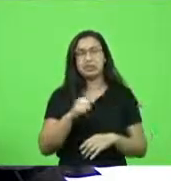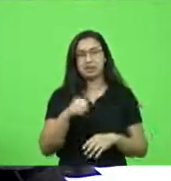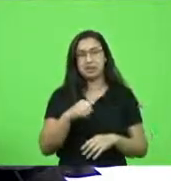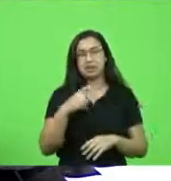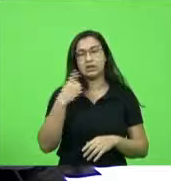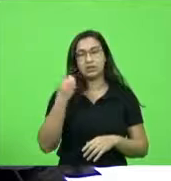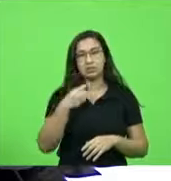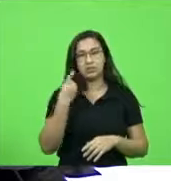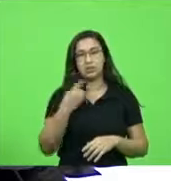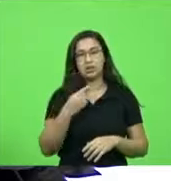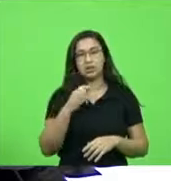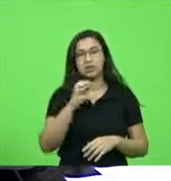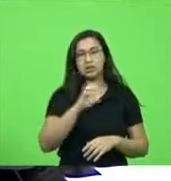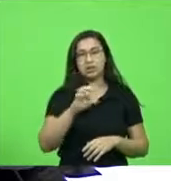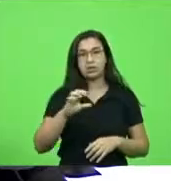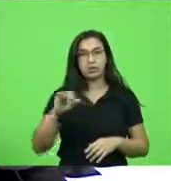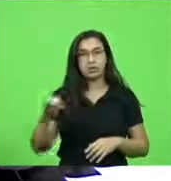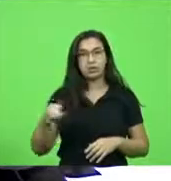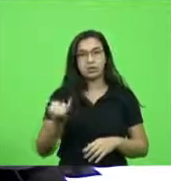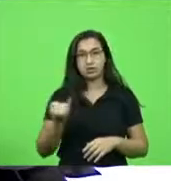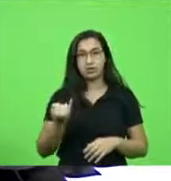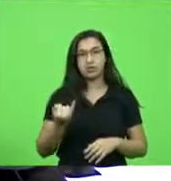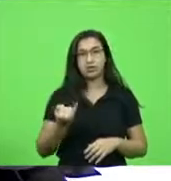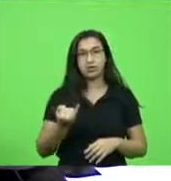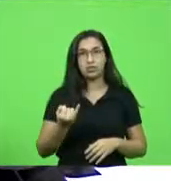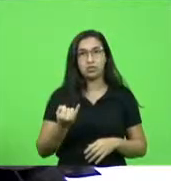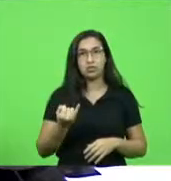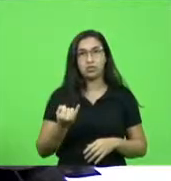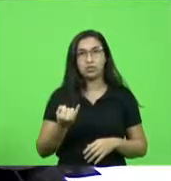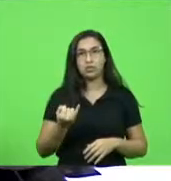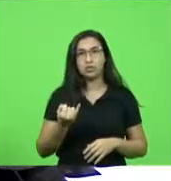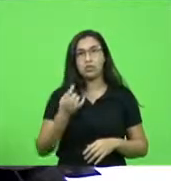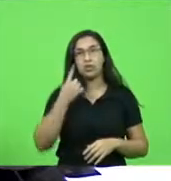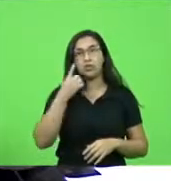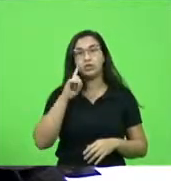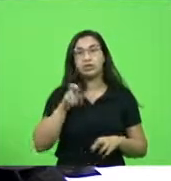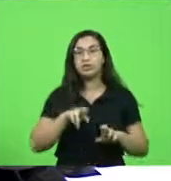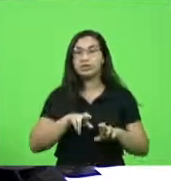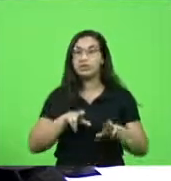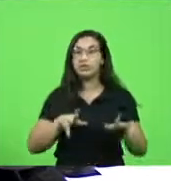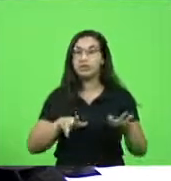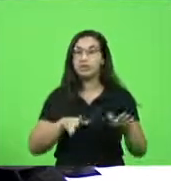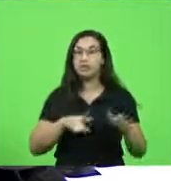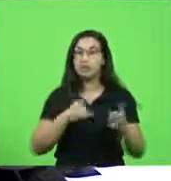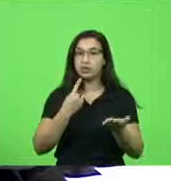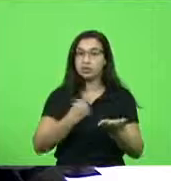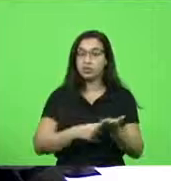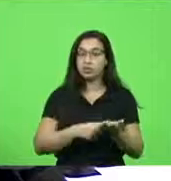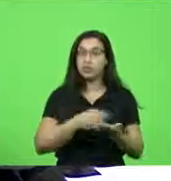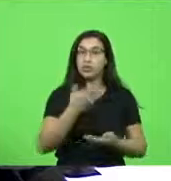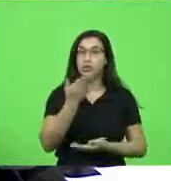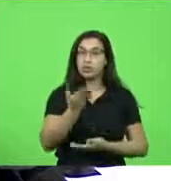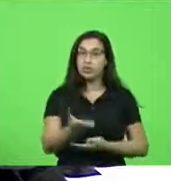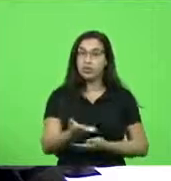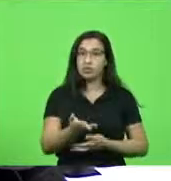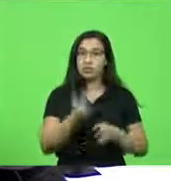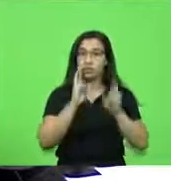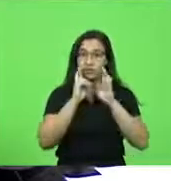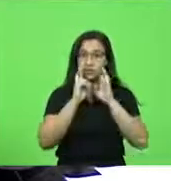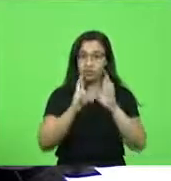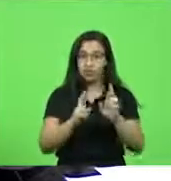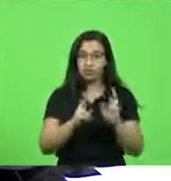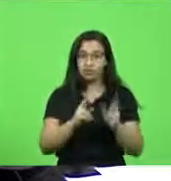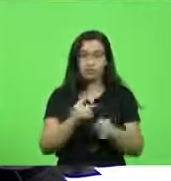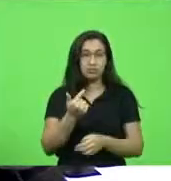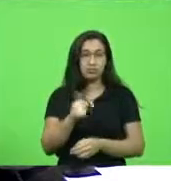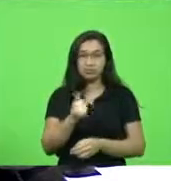motivo para a CCJ ter um prazo diferente da comissão de mérito. E a senhora desrespeita o trabalho da CCJ e dos seus